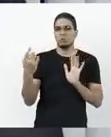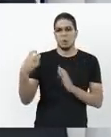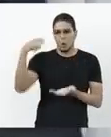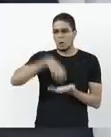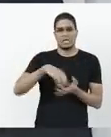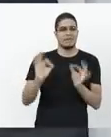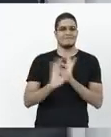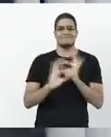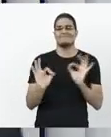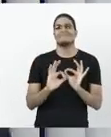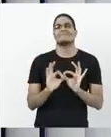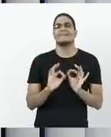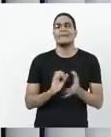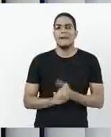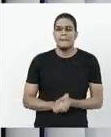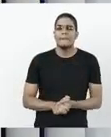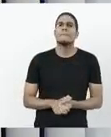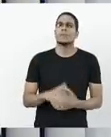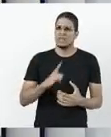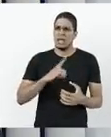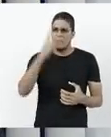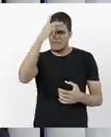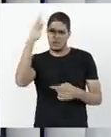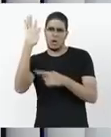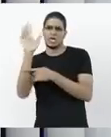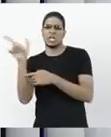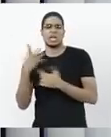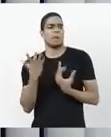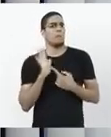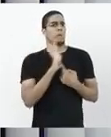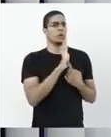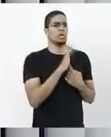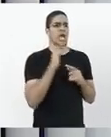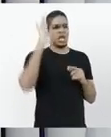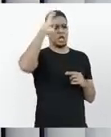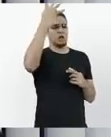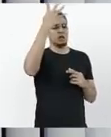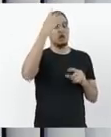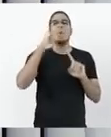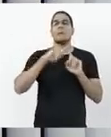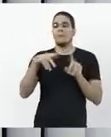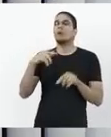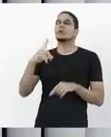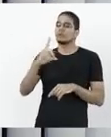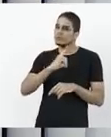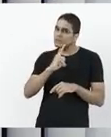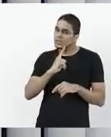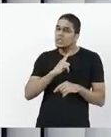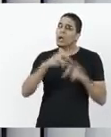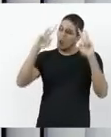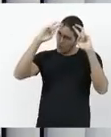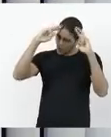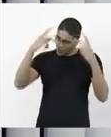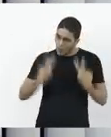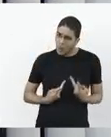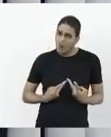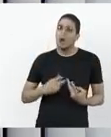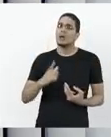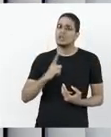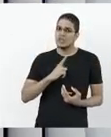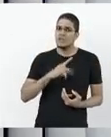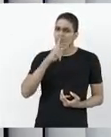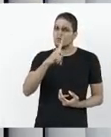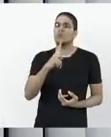solução. Graças a Deus a gente tem história, tem passado, tem honra para apresentar também como mais um motivo de você estar junto